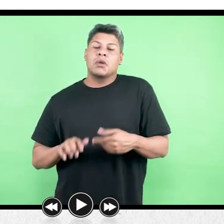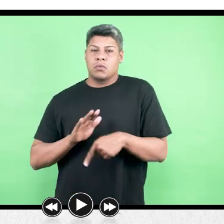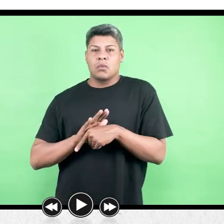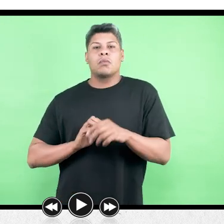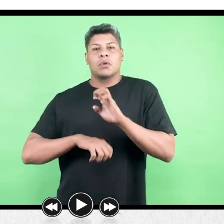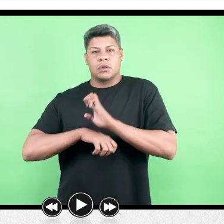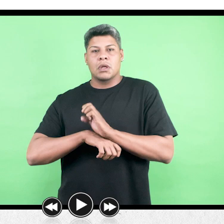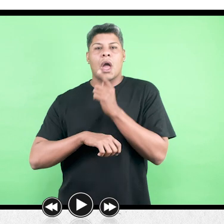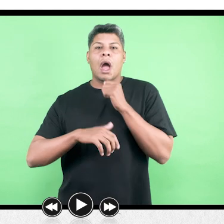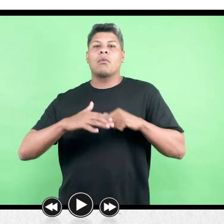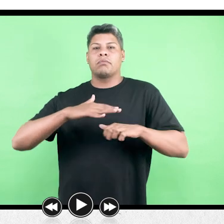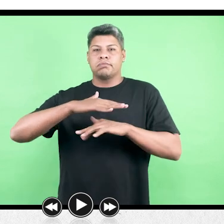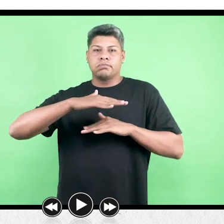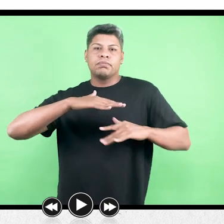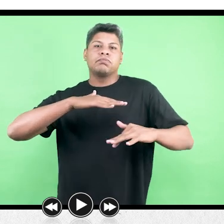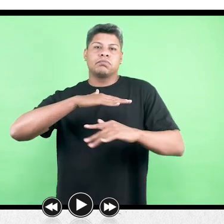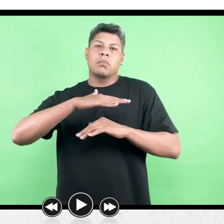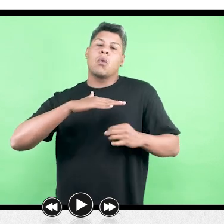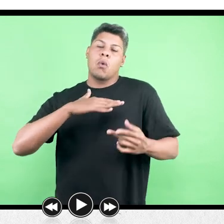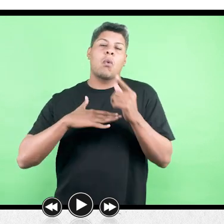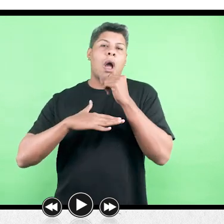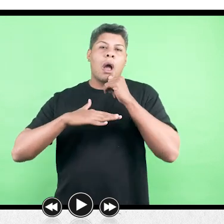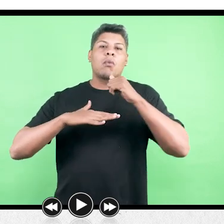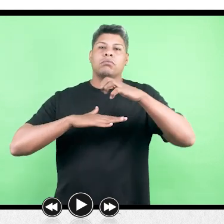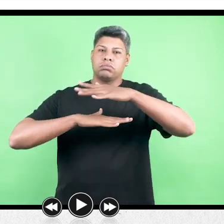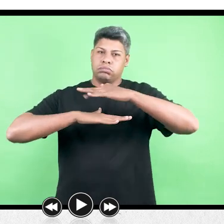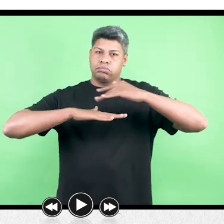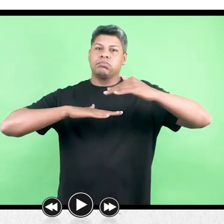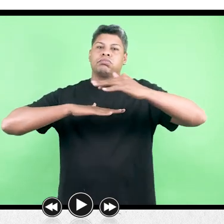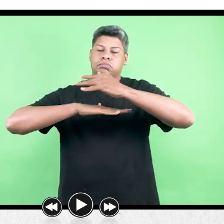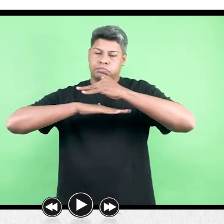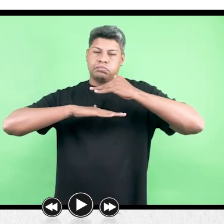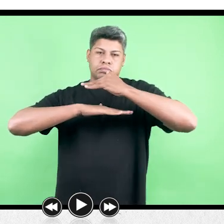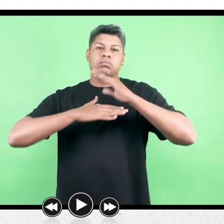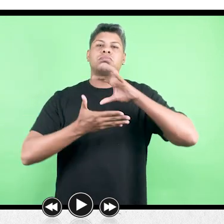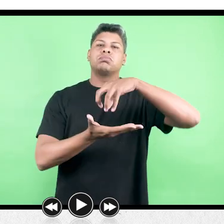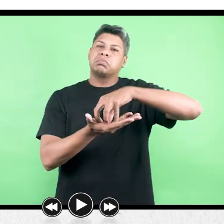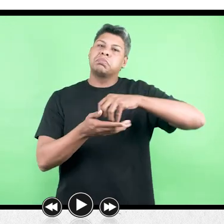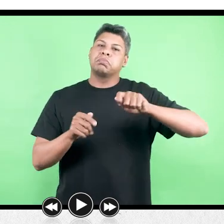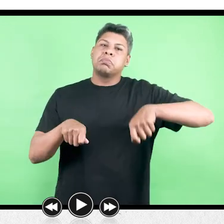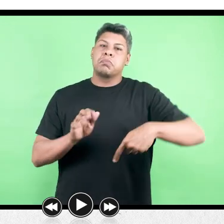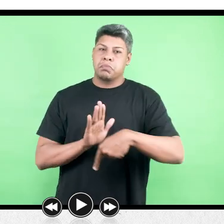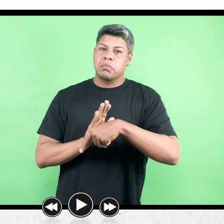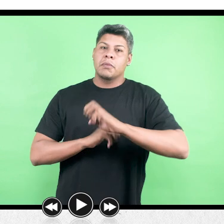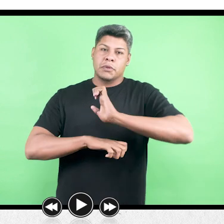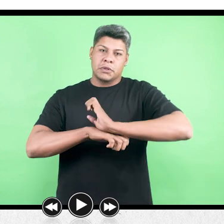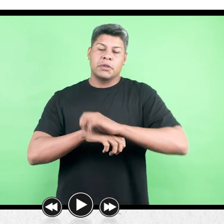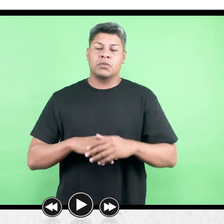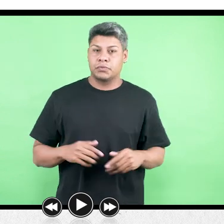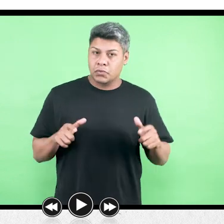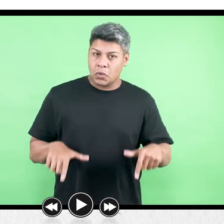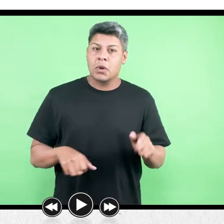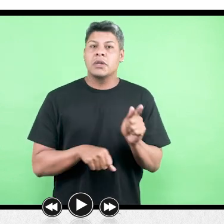águas subterrâneas e da dominialidade água superficial do Estado, vai lá no órgão gestor competente do Estado. O órgão